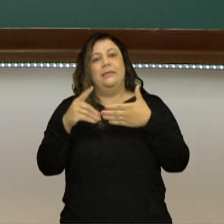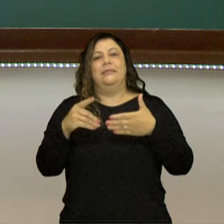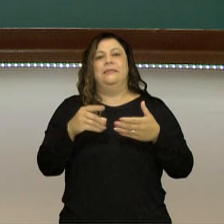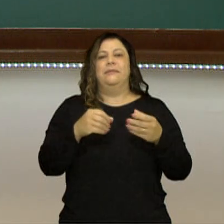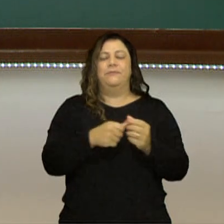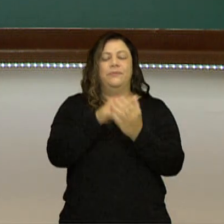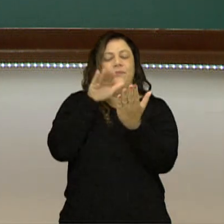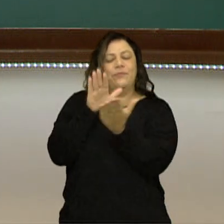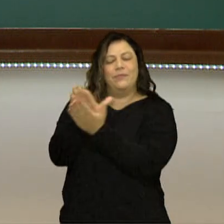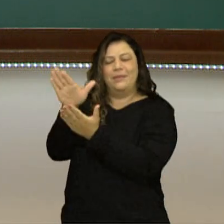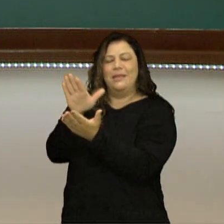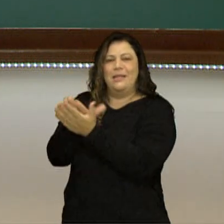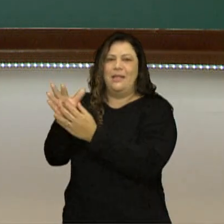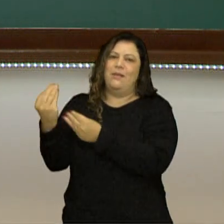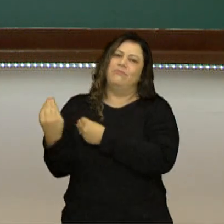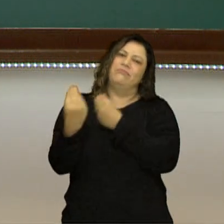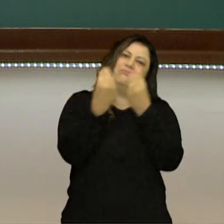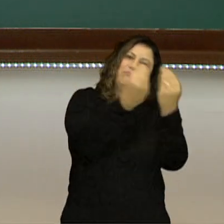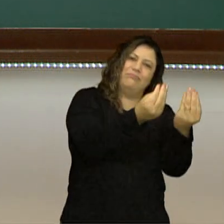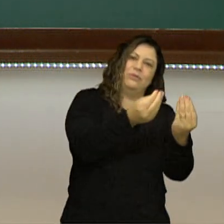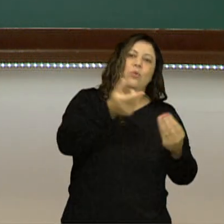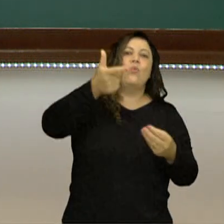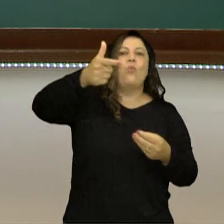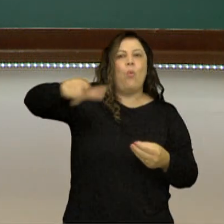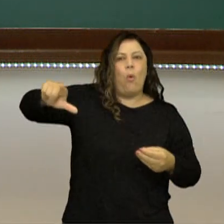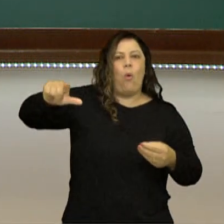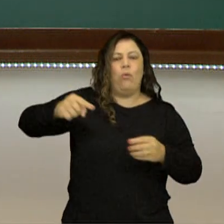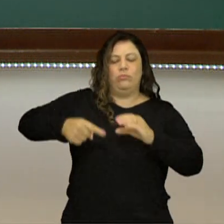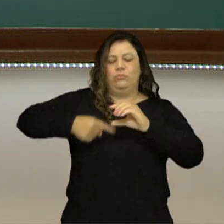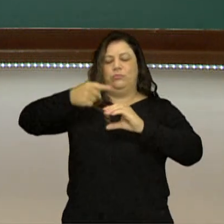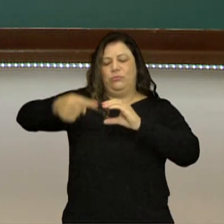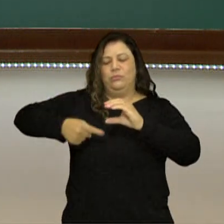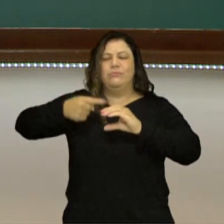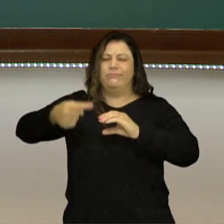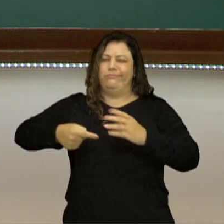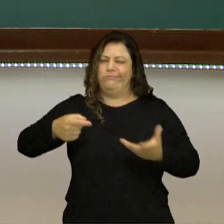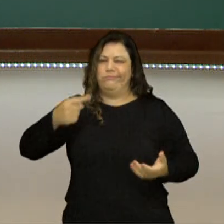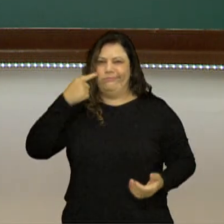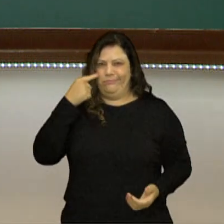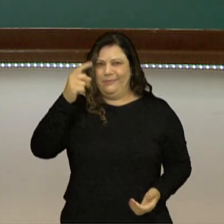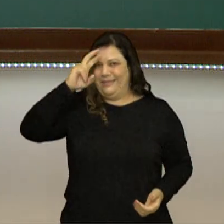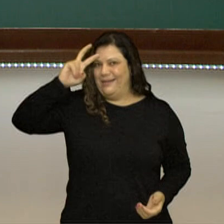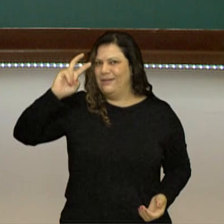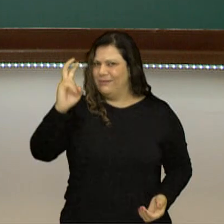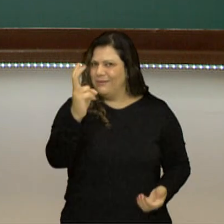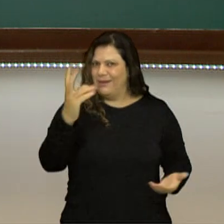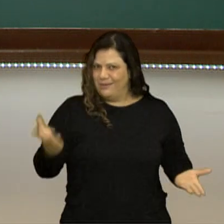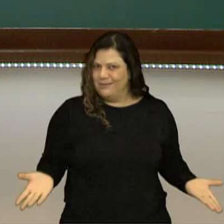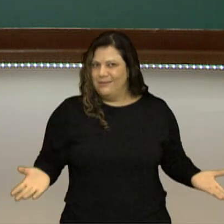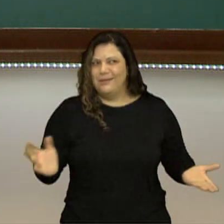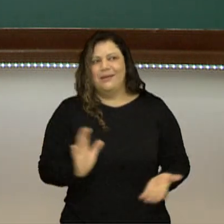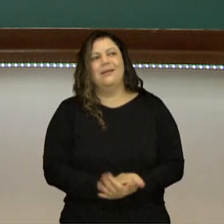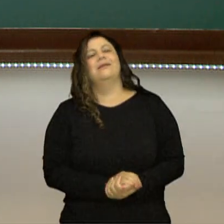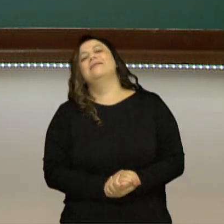câmera e devolveria a câmera com outro rolo. Olha que legal, que sacada! E nisso ele